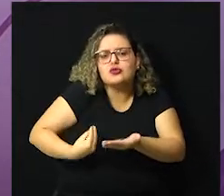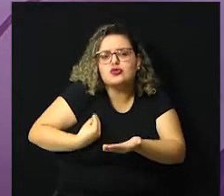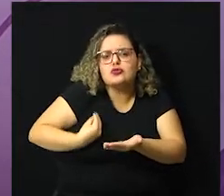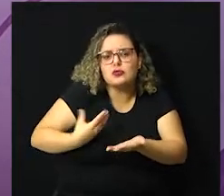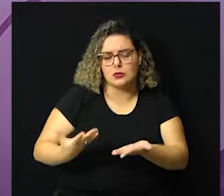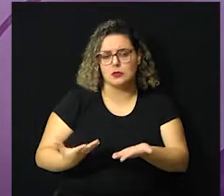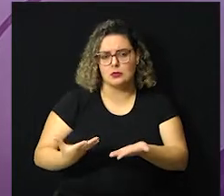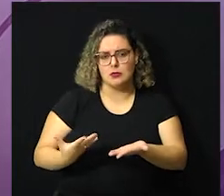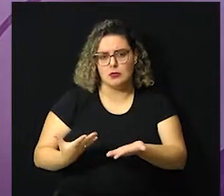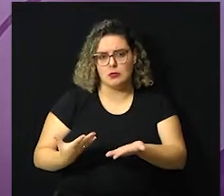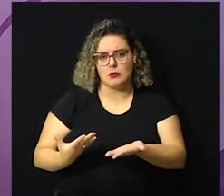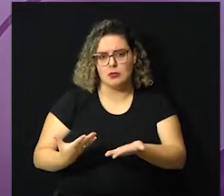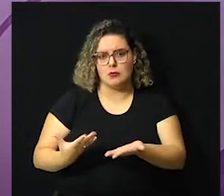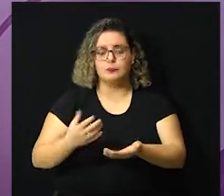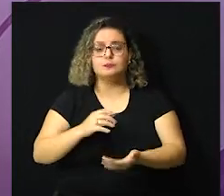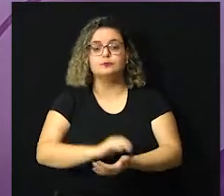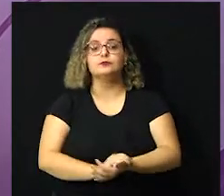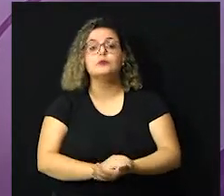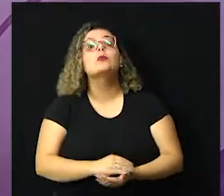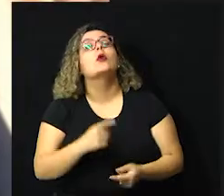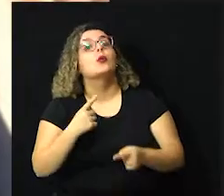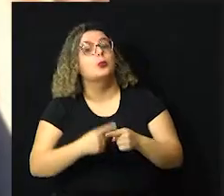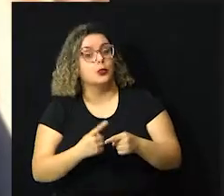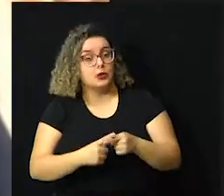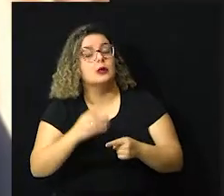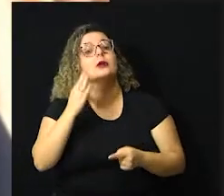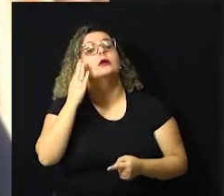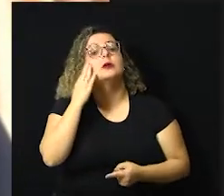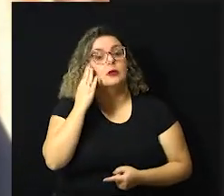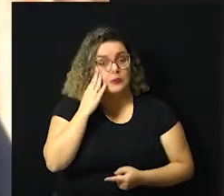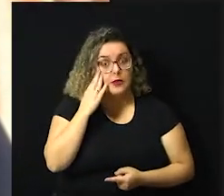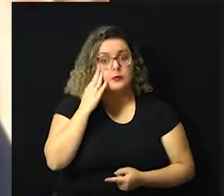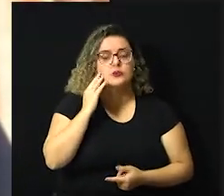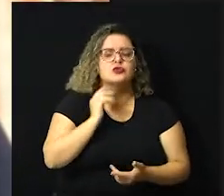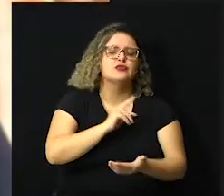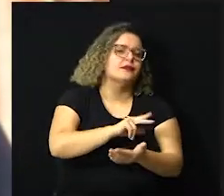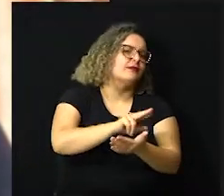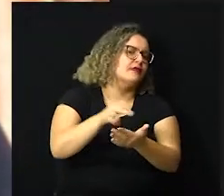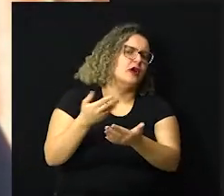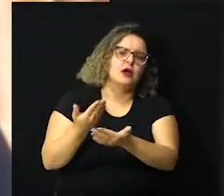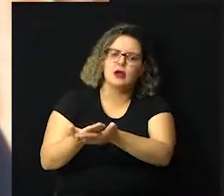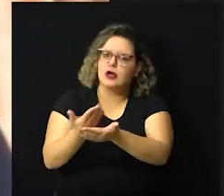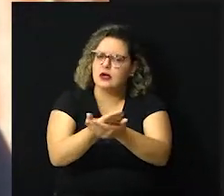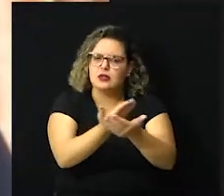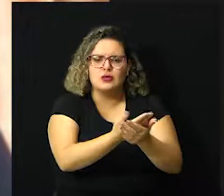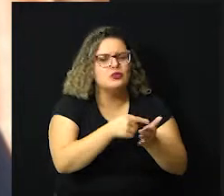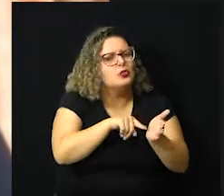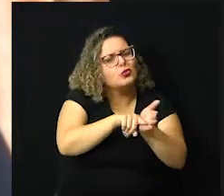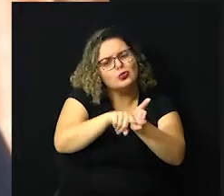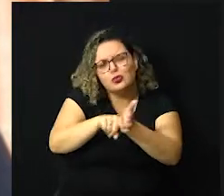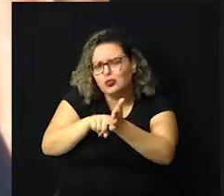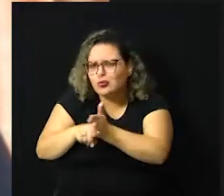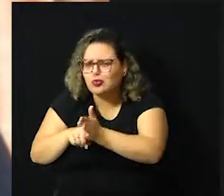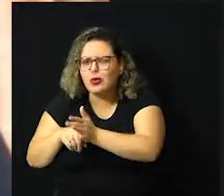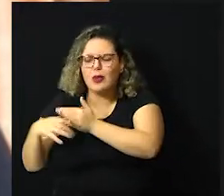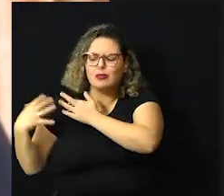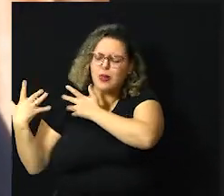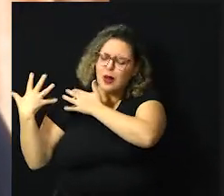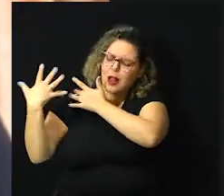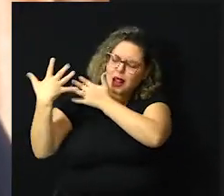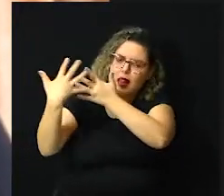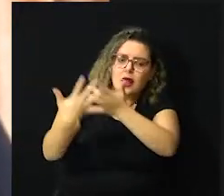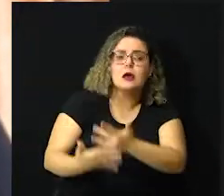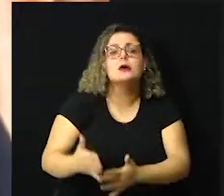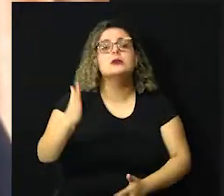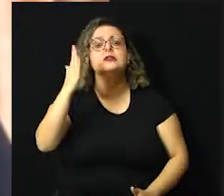vida? É porque, na verdade, a gente sabe, através de vários estudos que já foram feitos ao longo de tantas décadas,